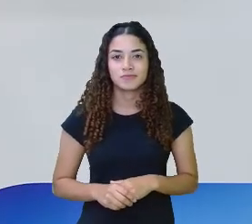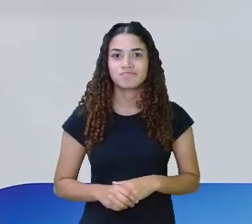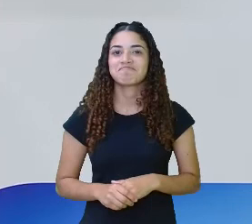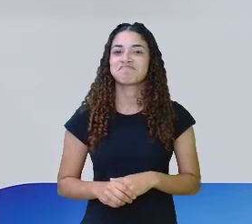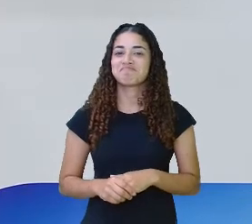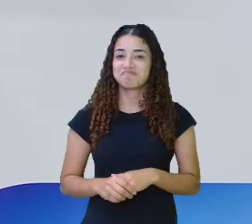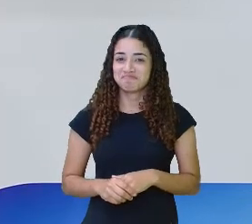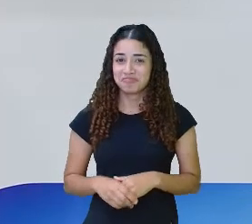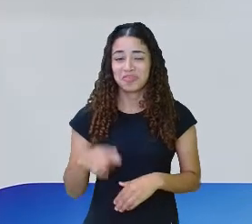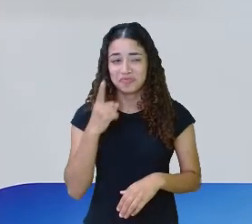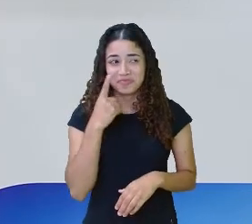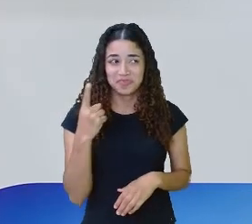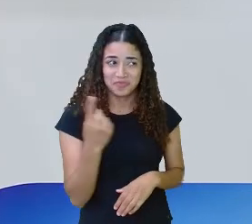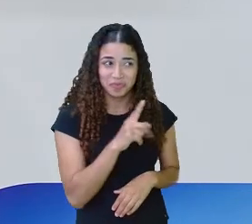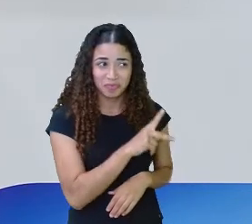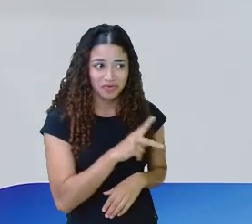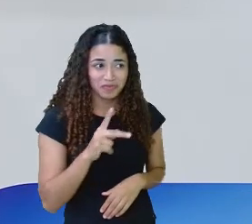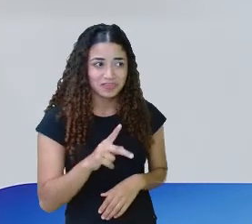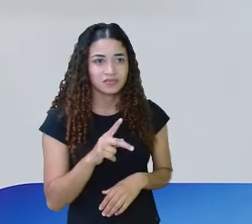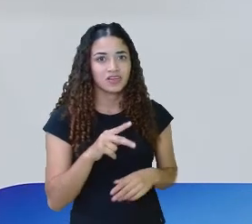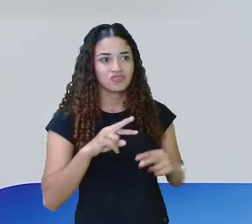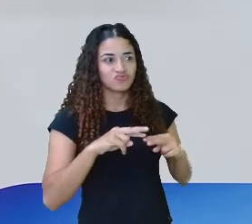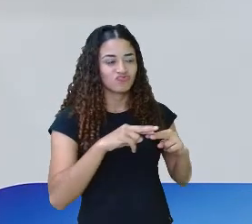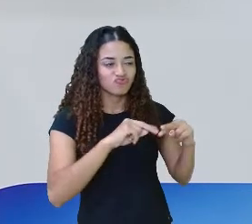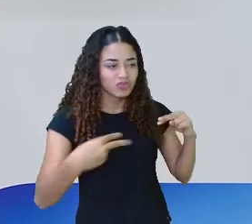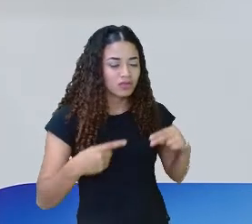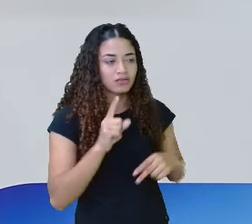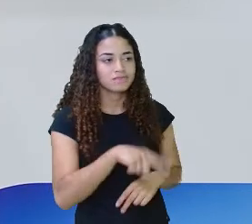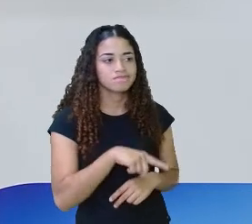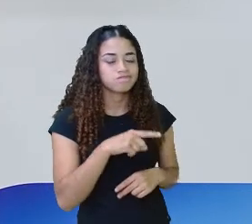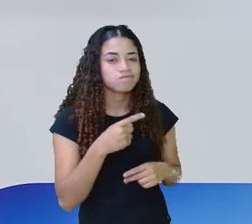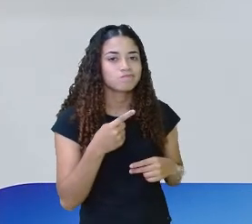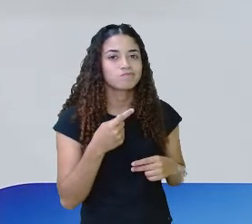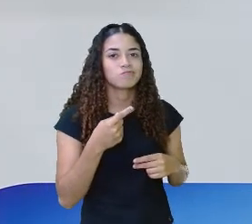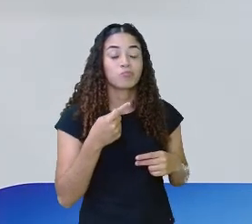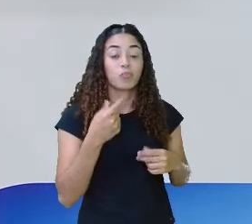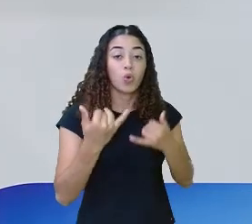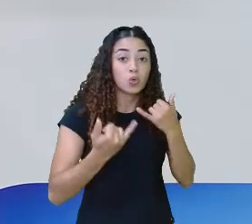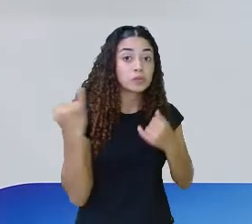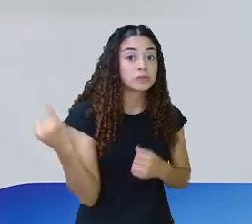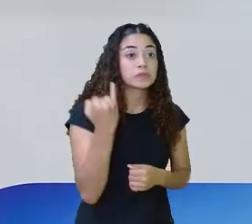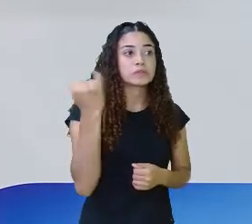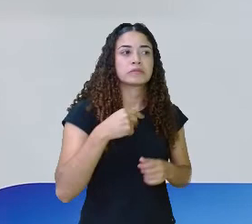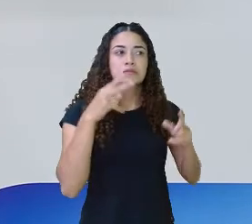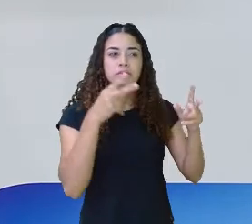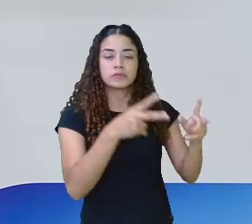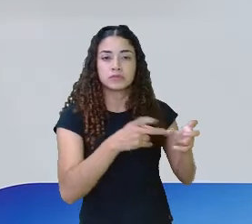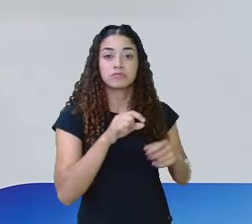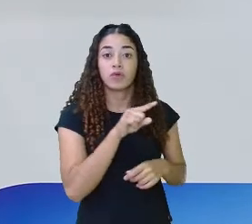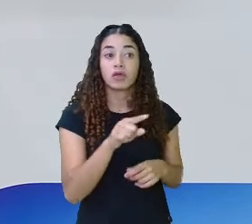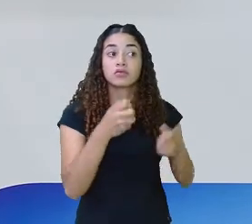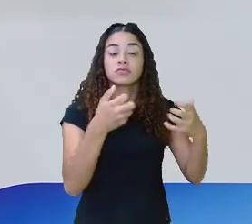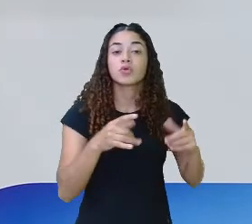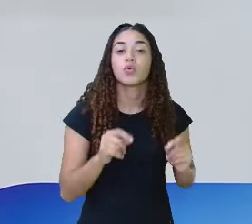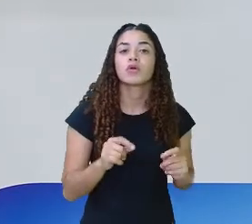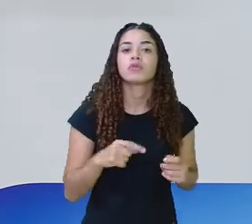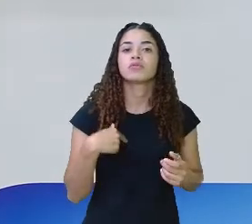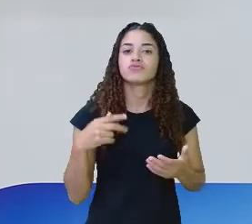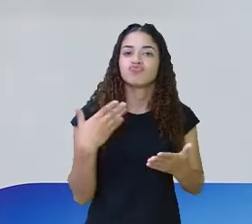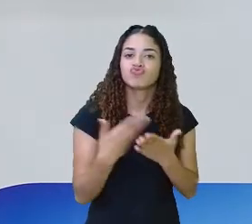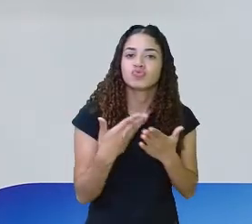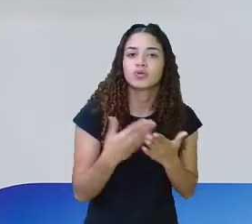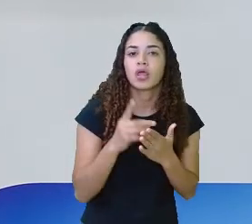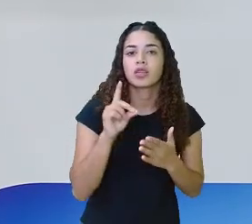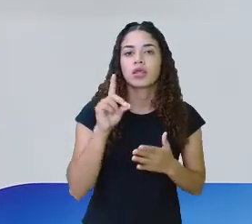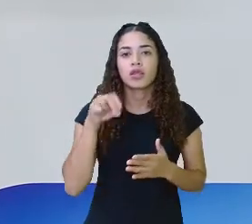Pois é, viu, professor Isabel, como a genética é importante e deu para perceber, né? Ele falou aí que a gente estuda o DNA, o RNA de